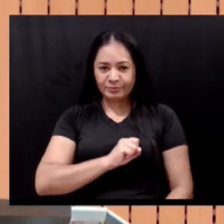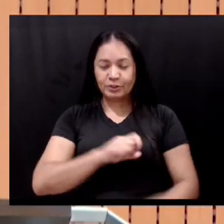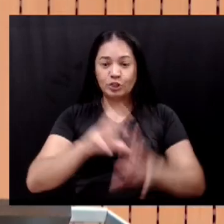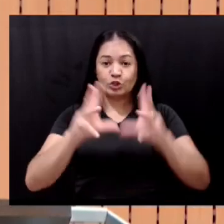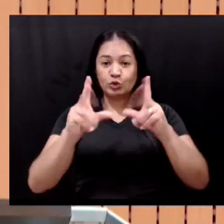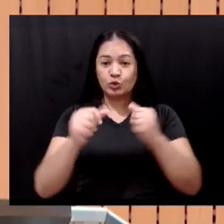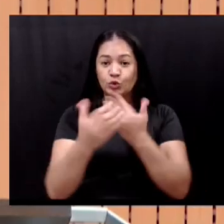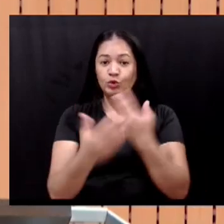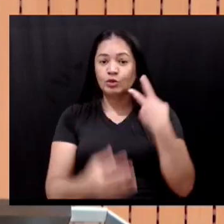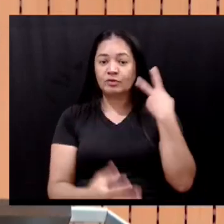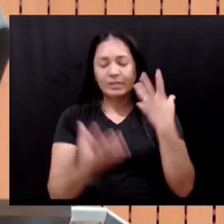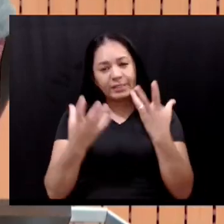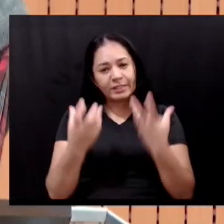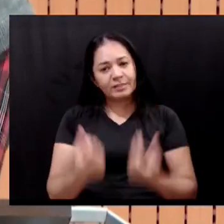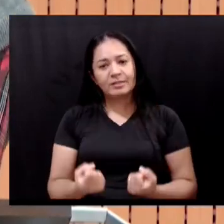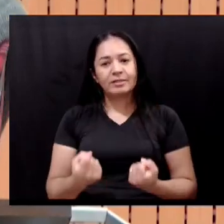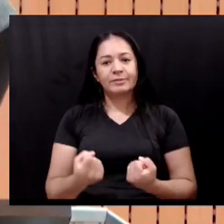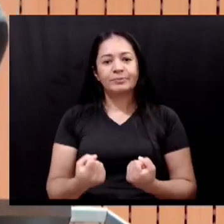ideia.